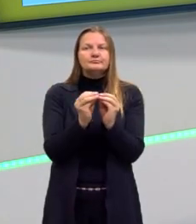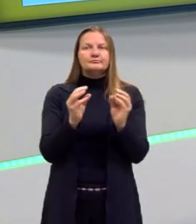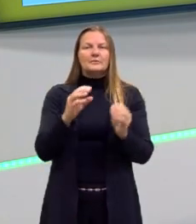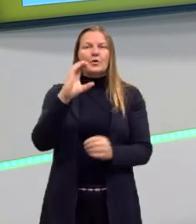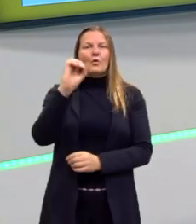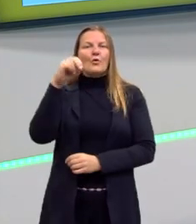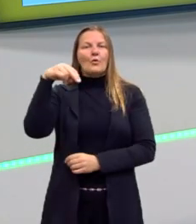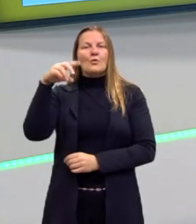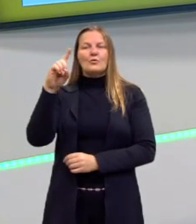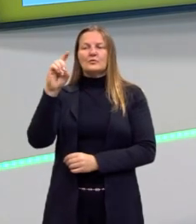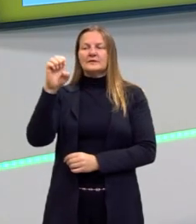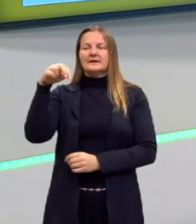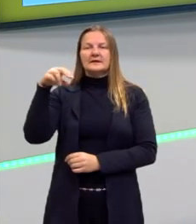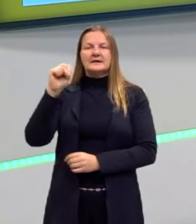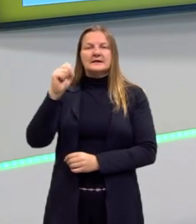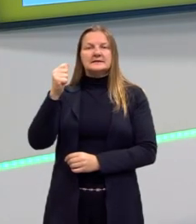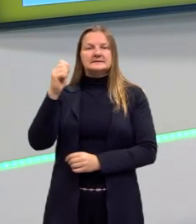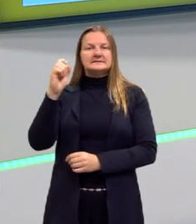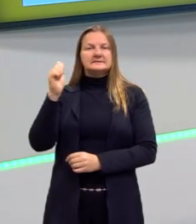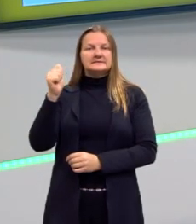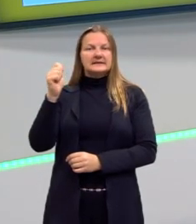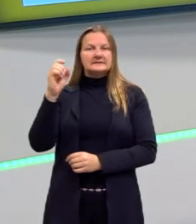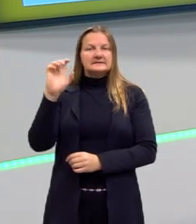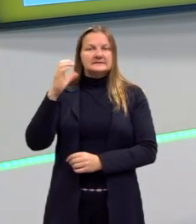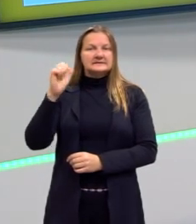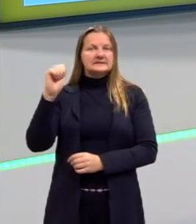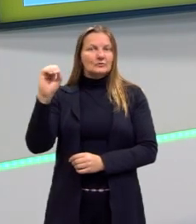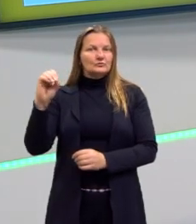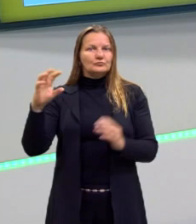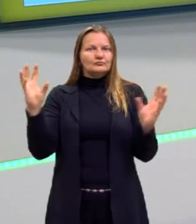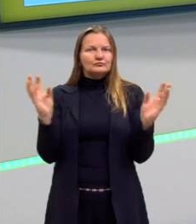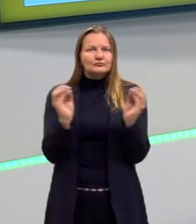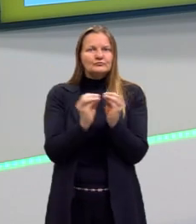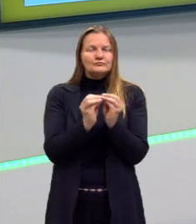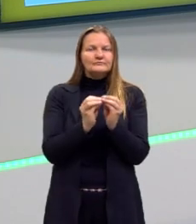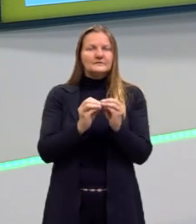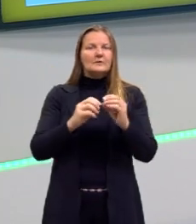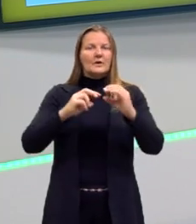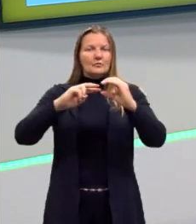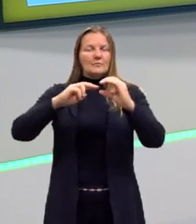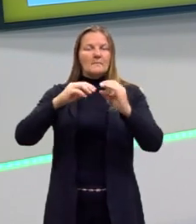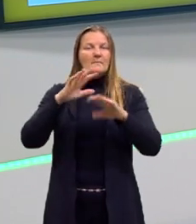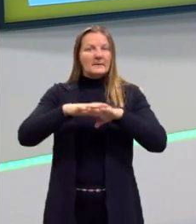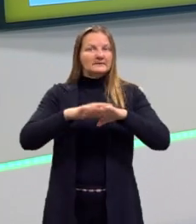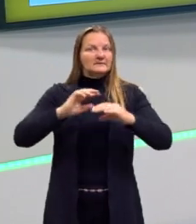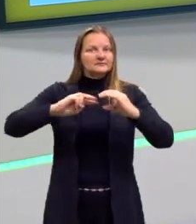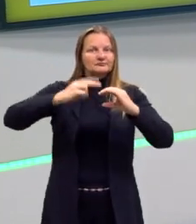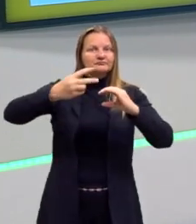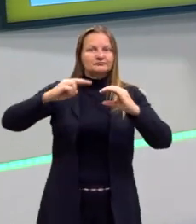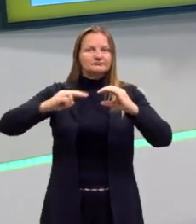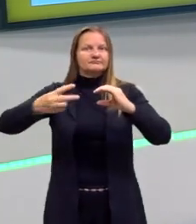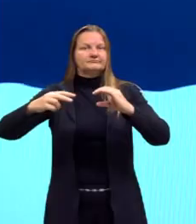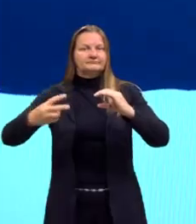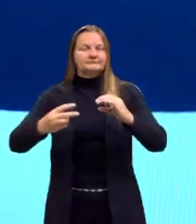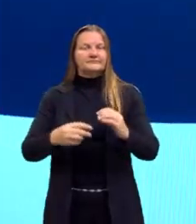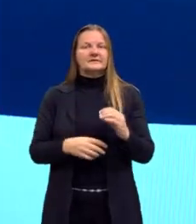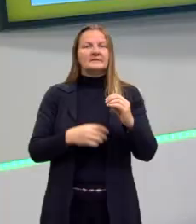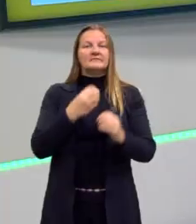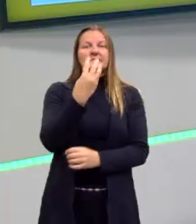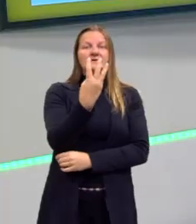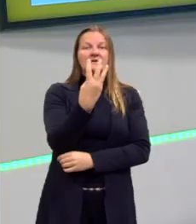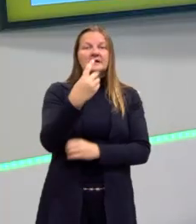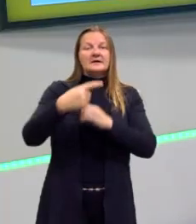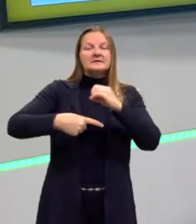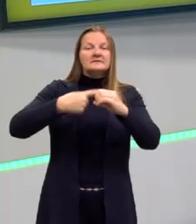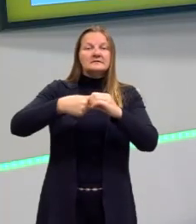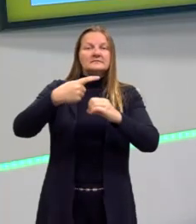denso e o Uno eles daí a gente usa matemática para isso tá simbologia de matemática porque se eu tenho três